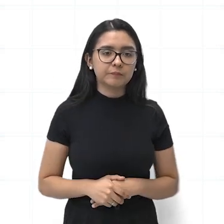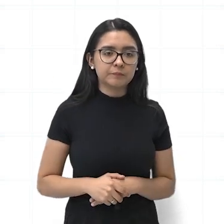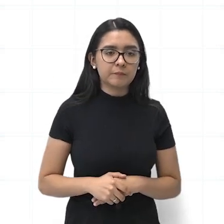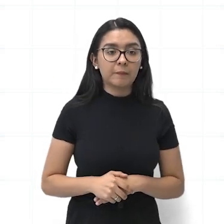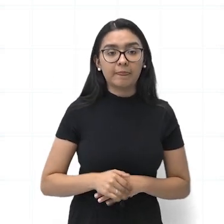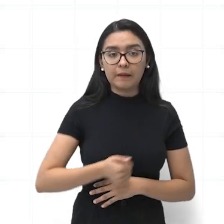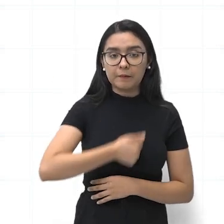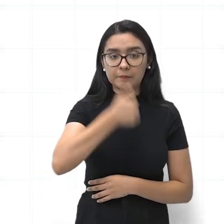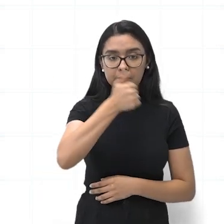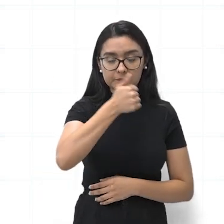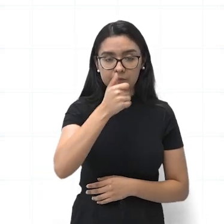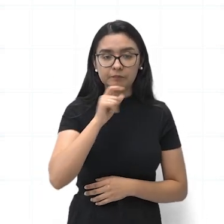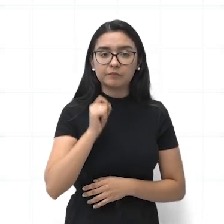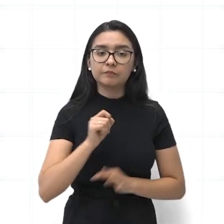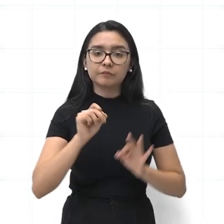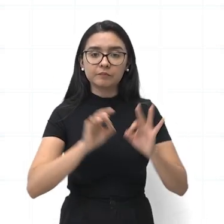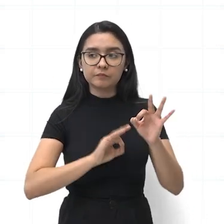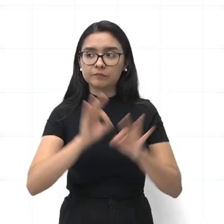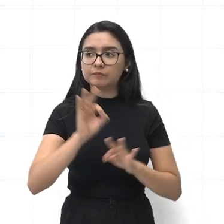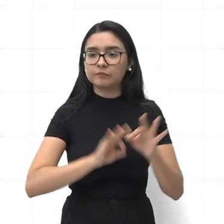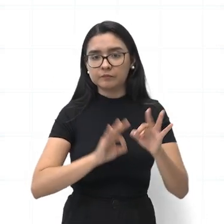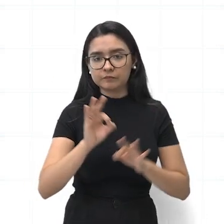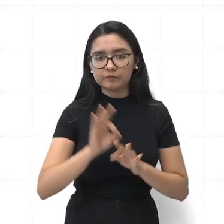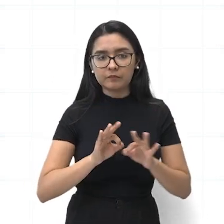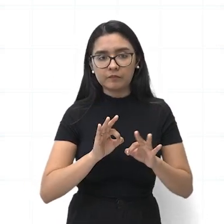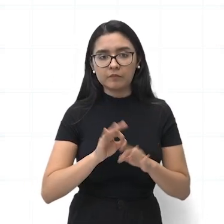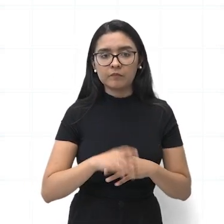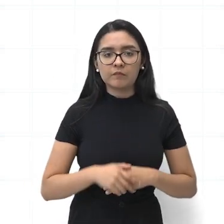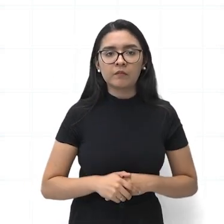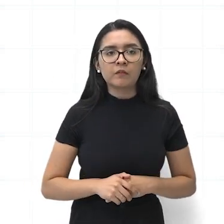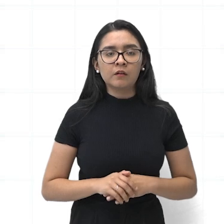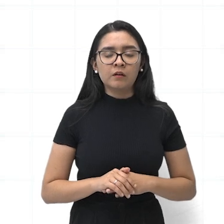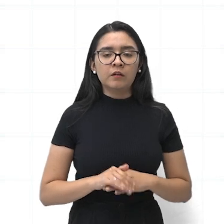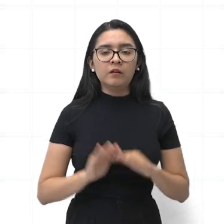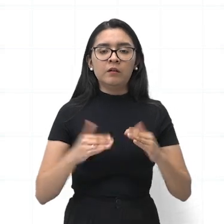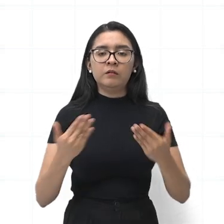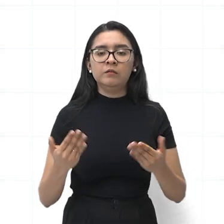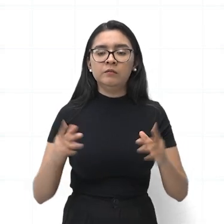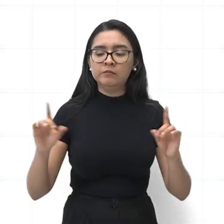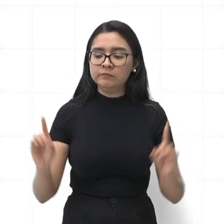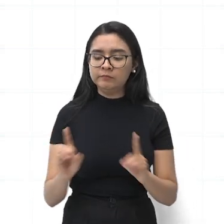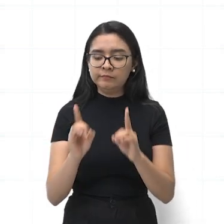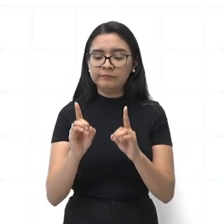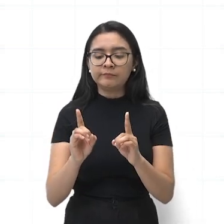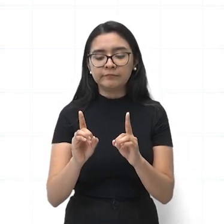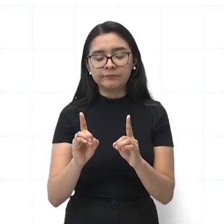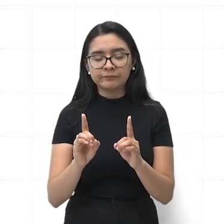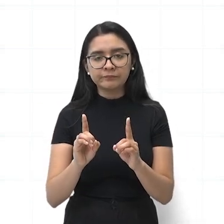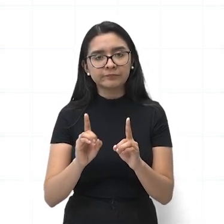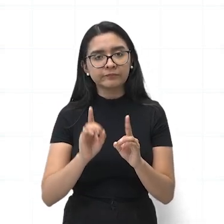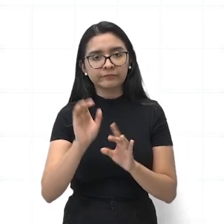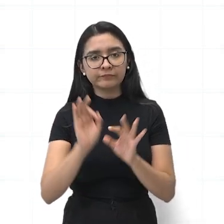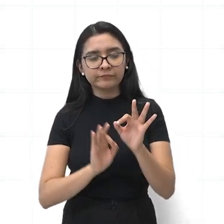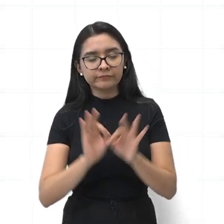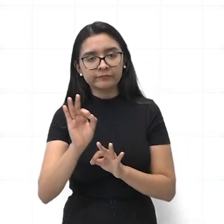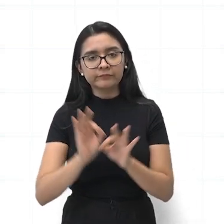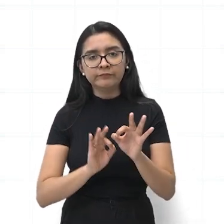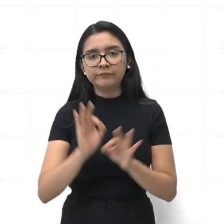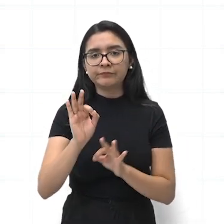A primeira é a preparação, ou seja, é quando os atletas, os lutadores, eles